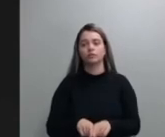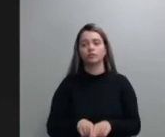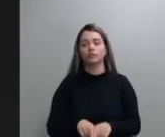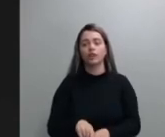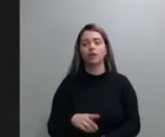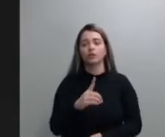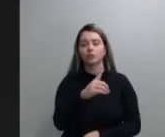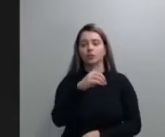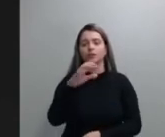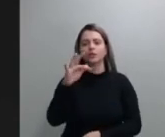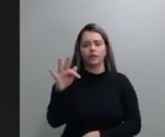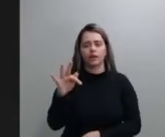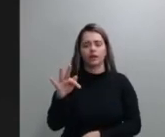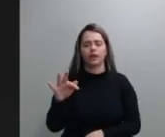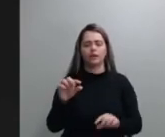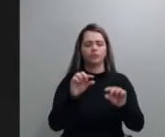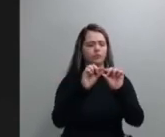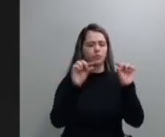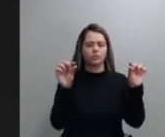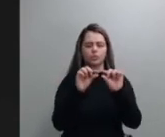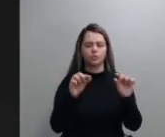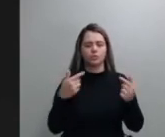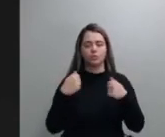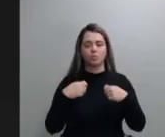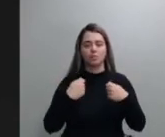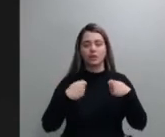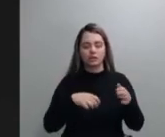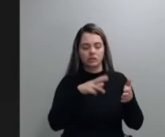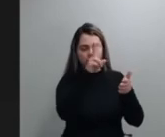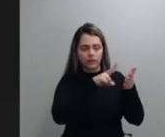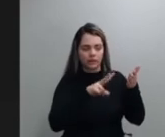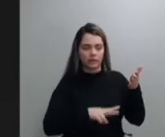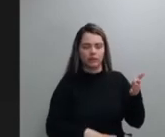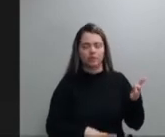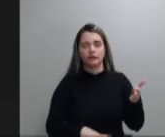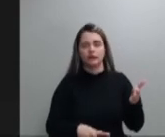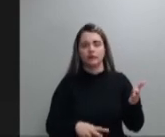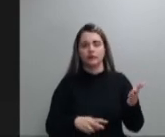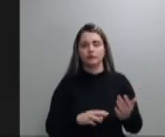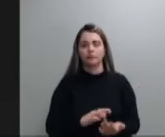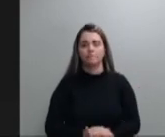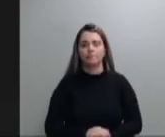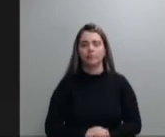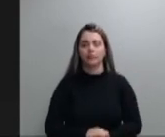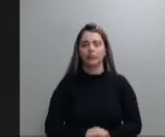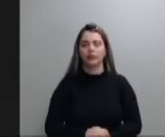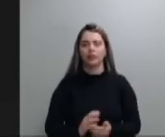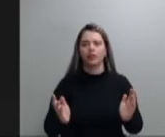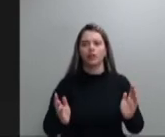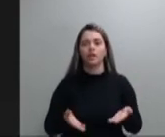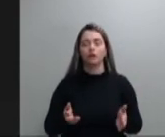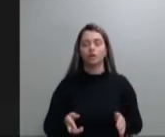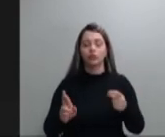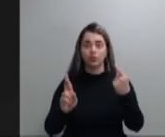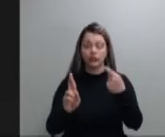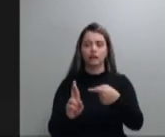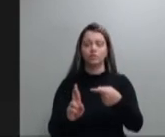peço vênia para não ler depois uma mais agora da relatoria